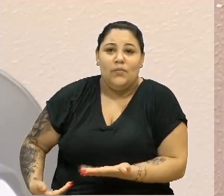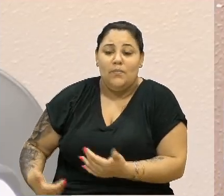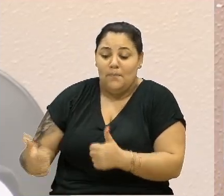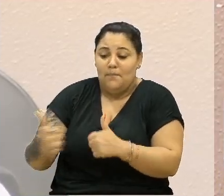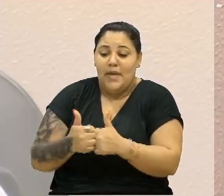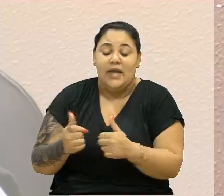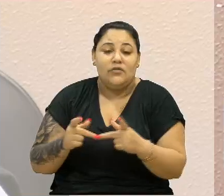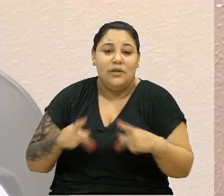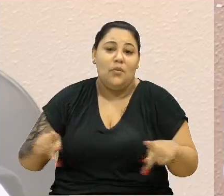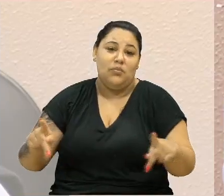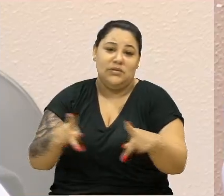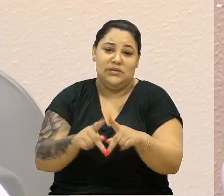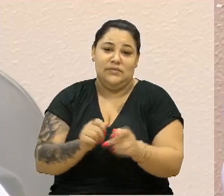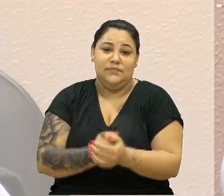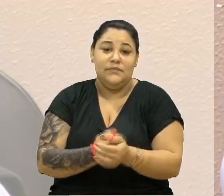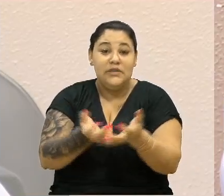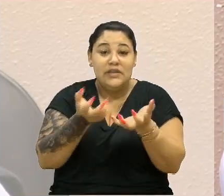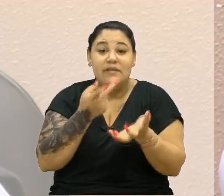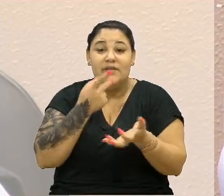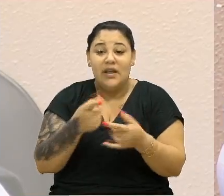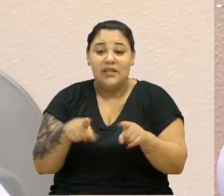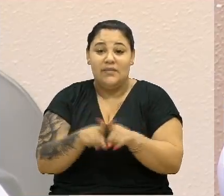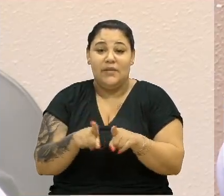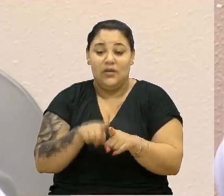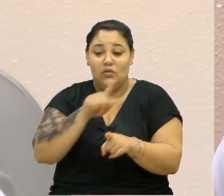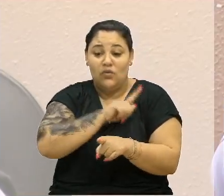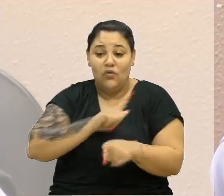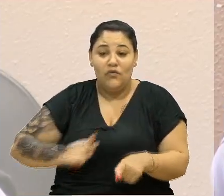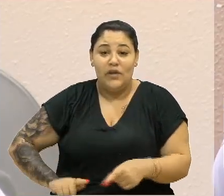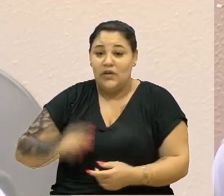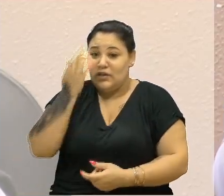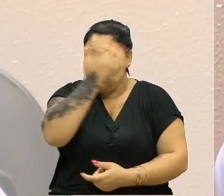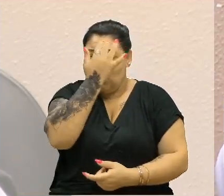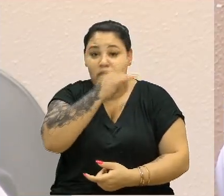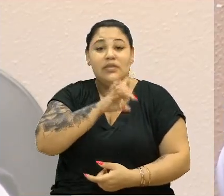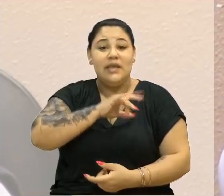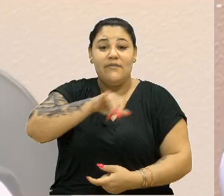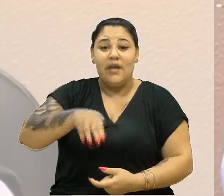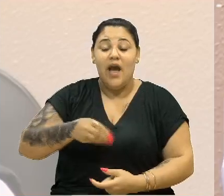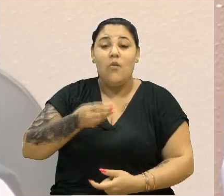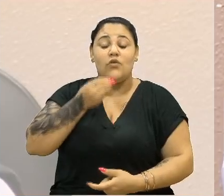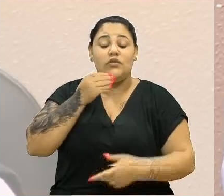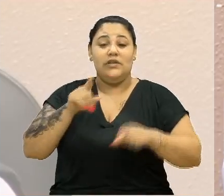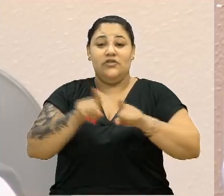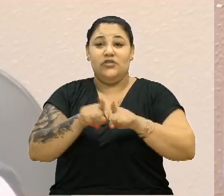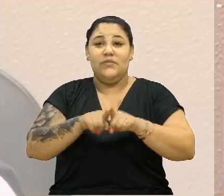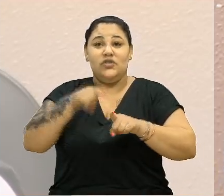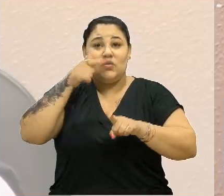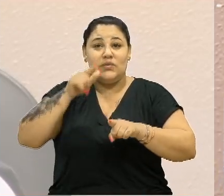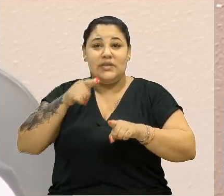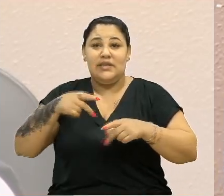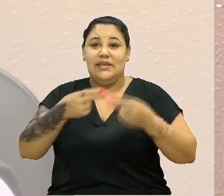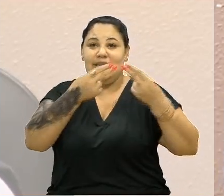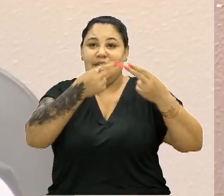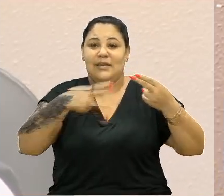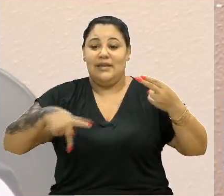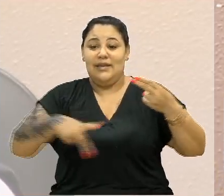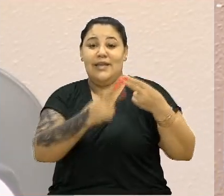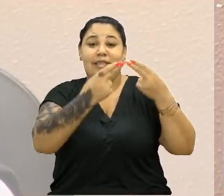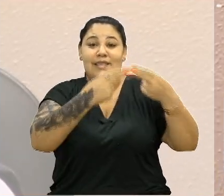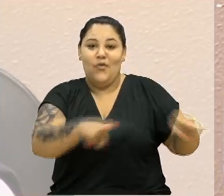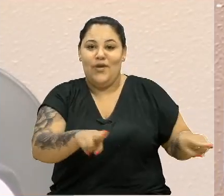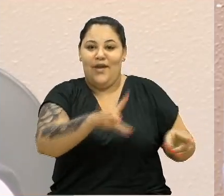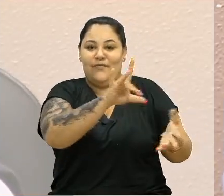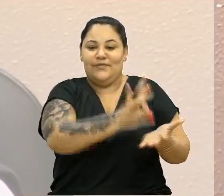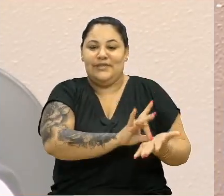também que o governo Adiló, ele teve a chance de poder também inaugurar uma escolinha de